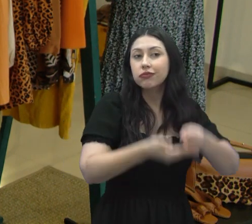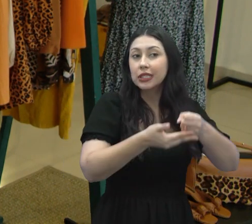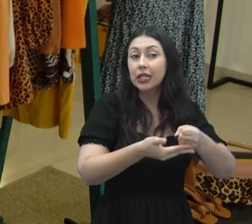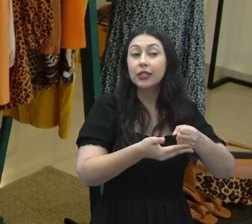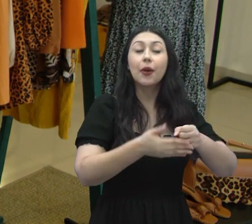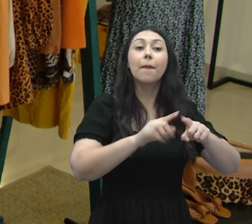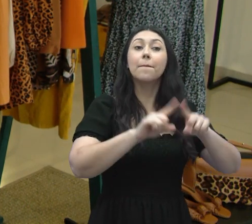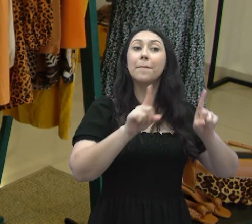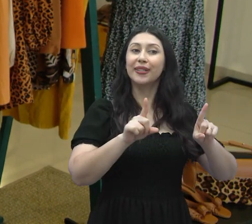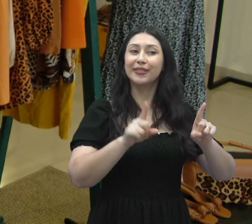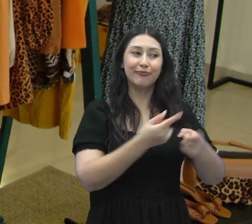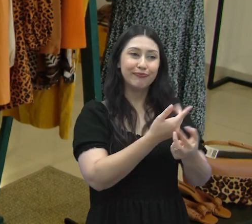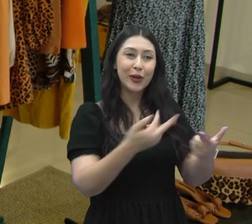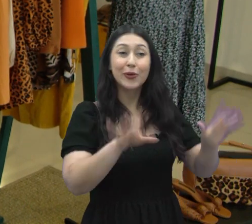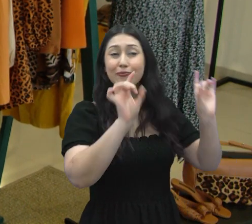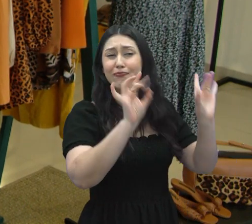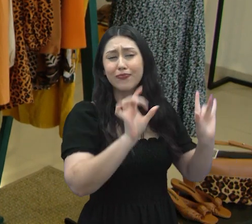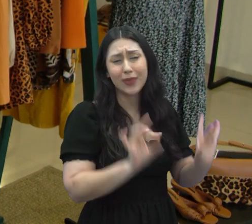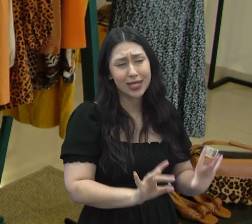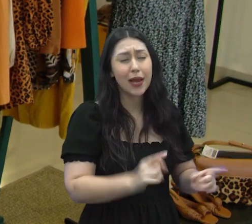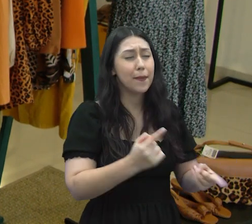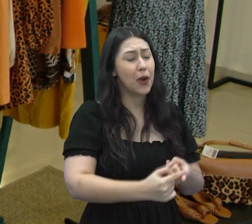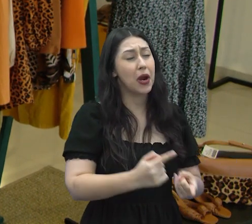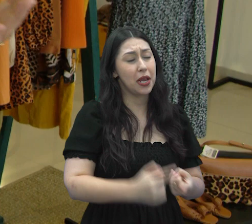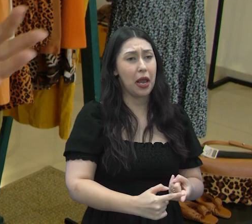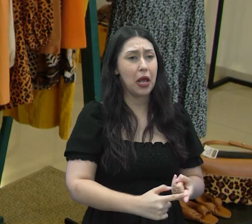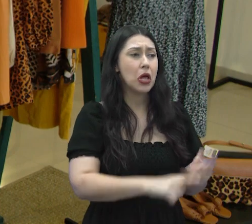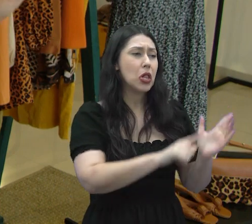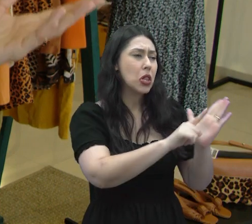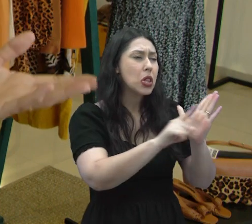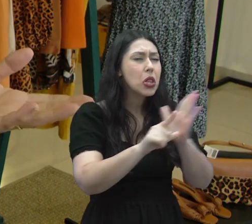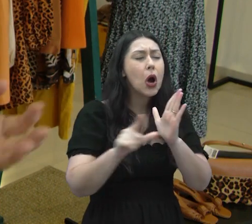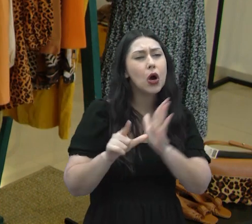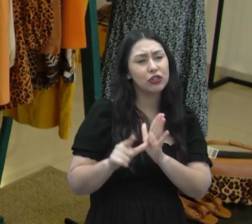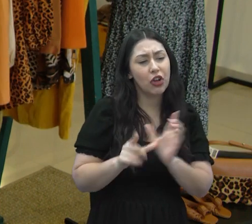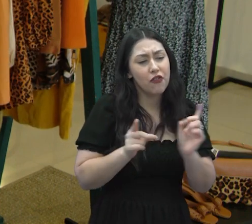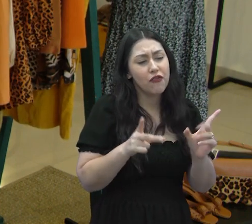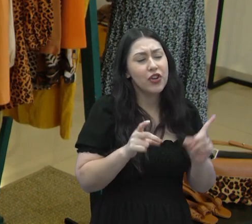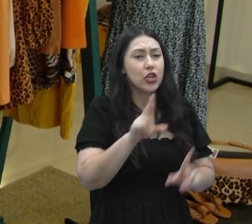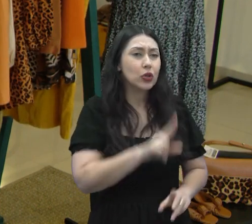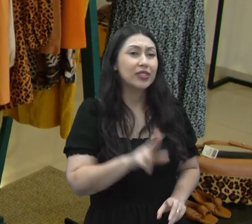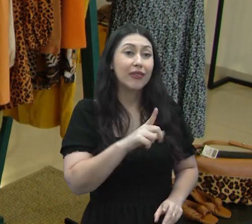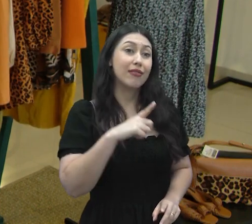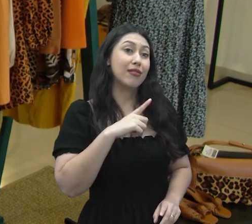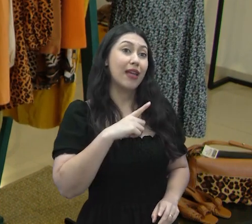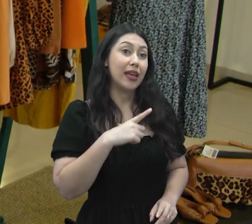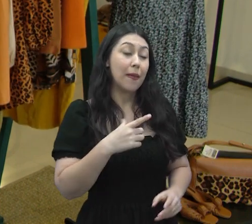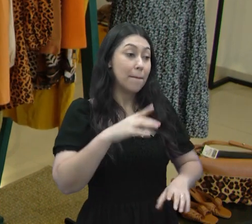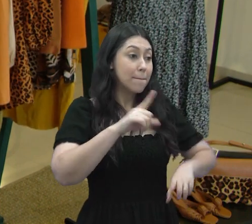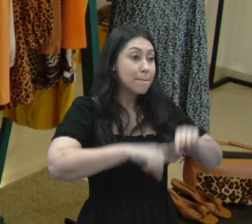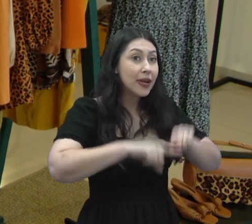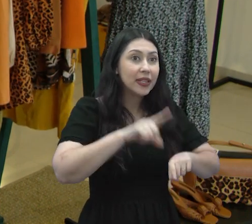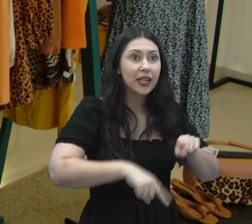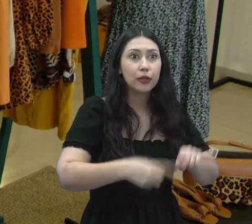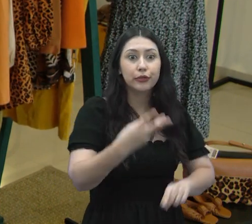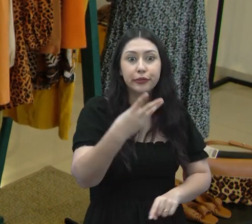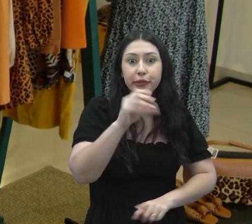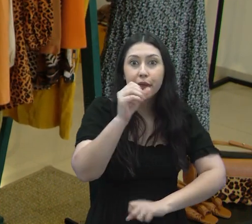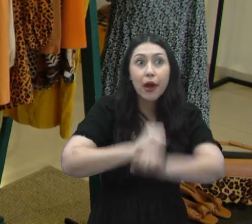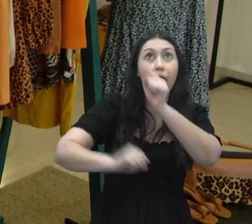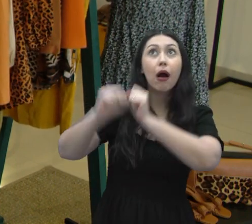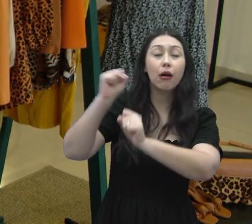e também a questão de exclusividade. Porque aqui em qualquer brechó, você encontra peças de 20, 30, 50 anos atrás,